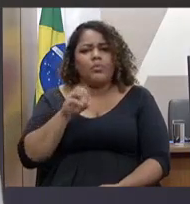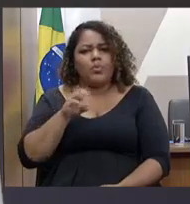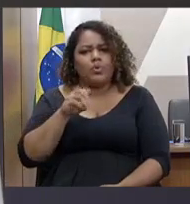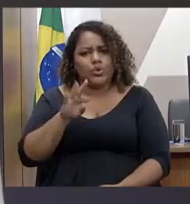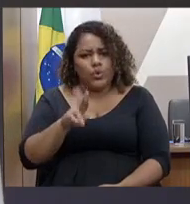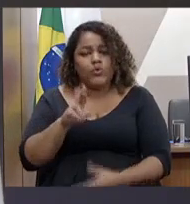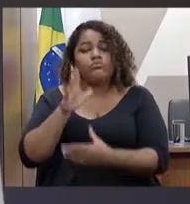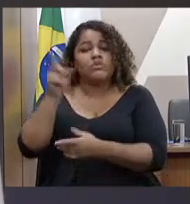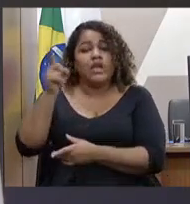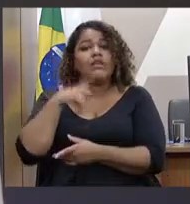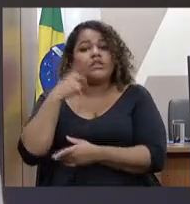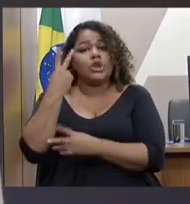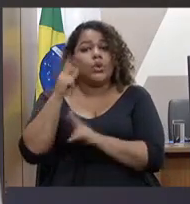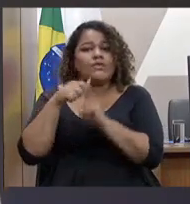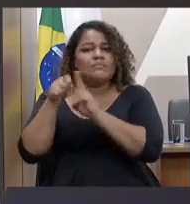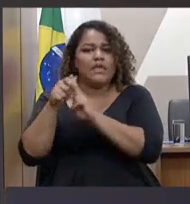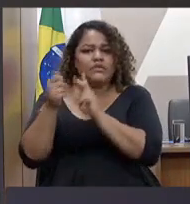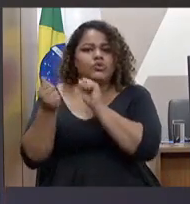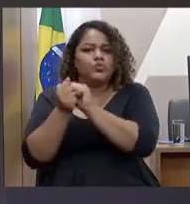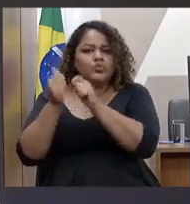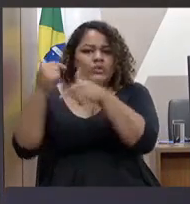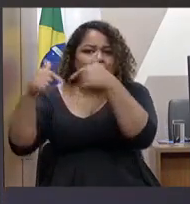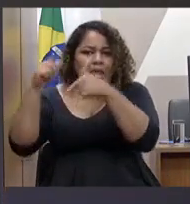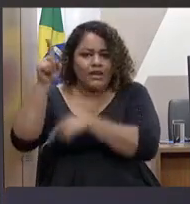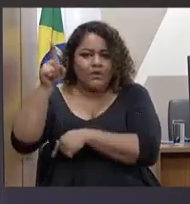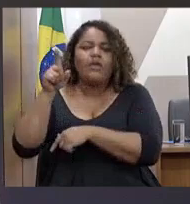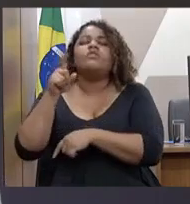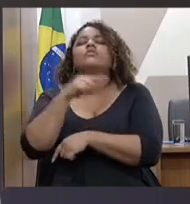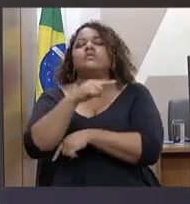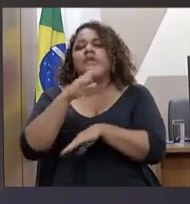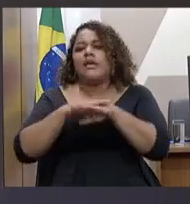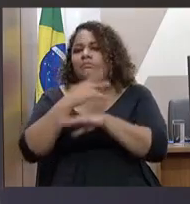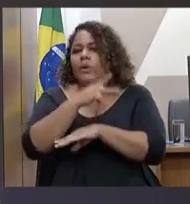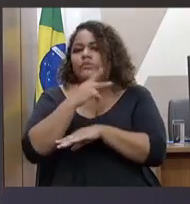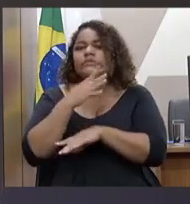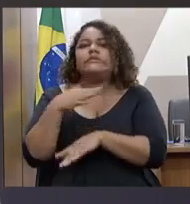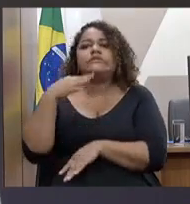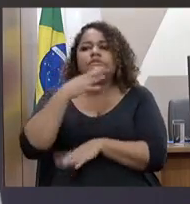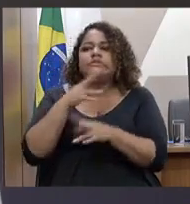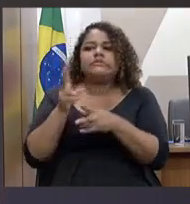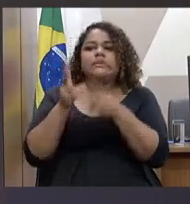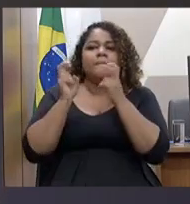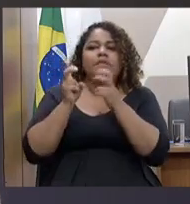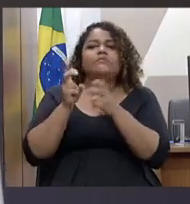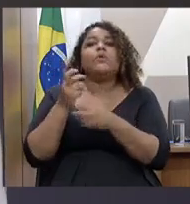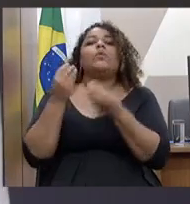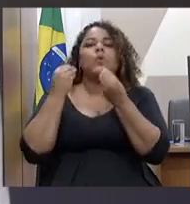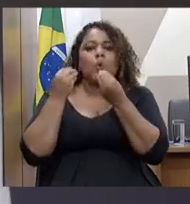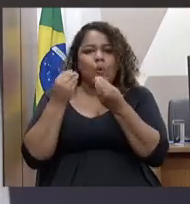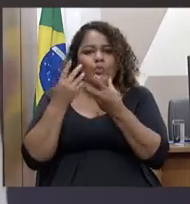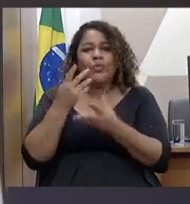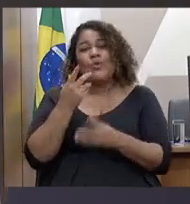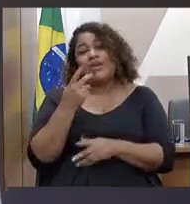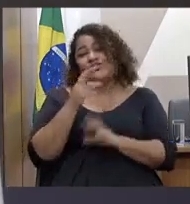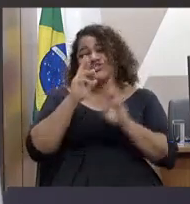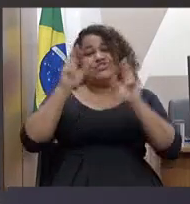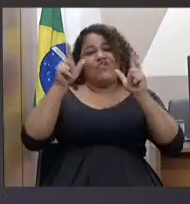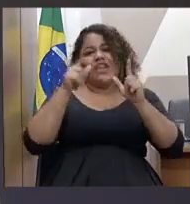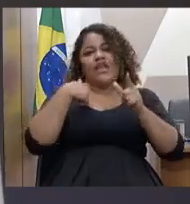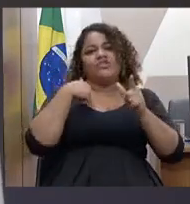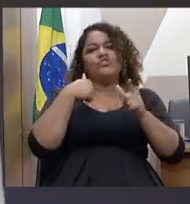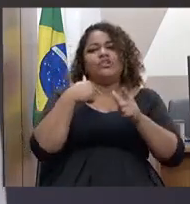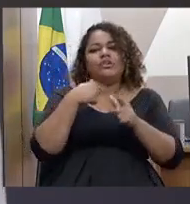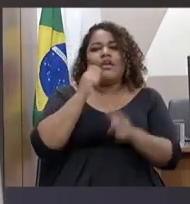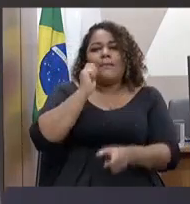e ele viu o que que é um a realidade de um chão de fábrica uma coisa a gente tá aqui outra coisa a gente tá lá